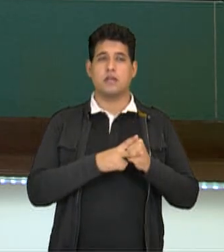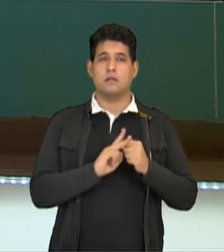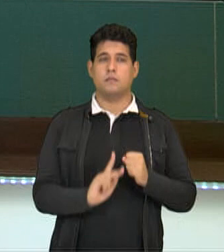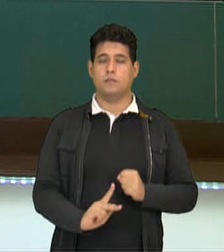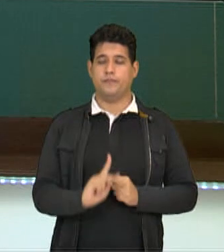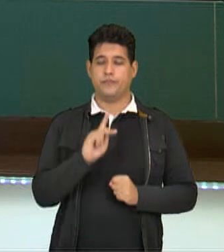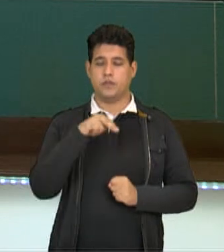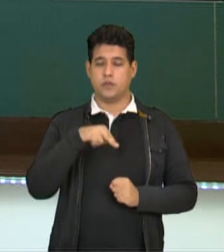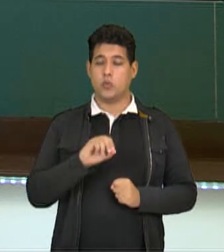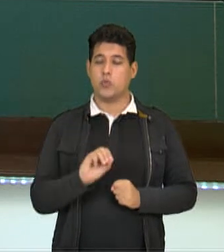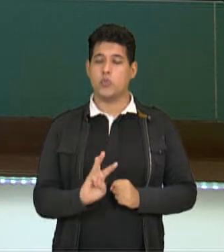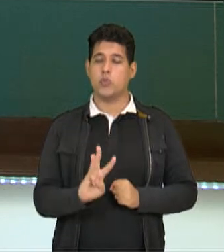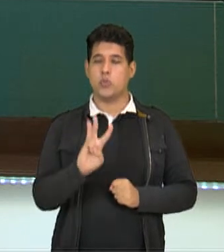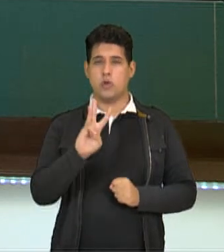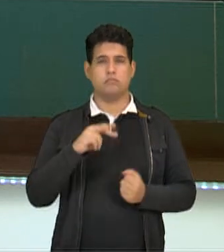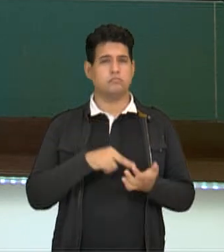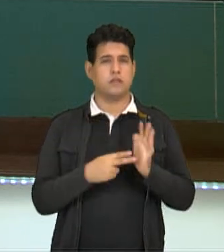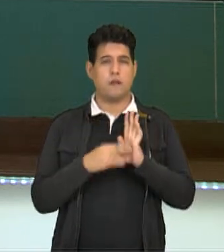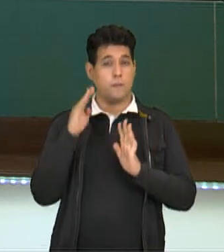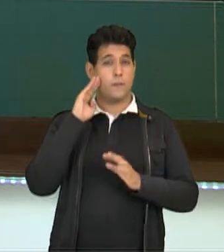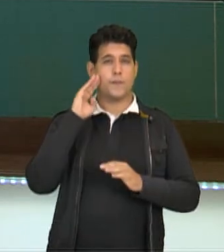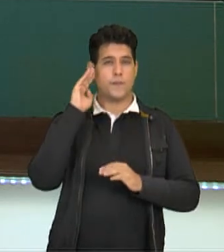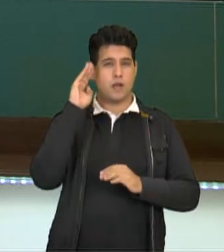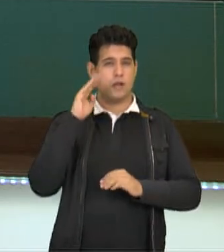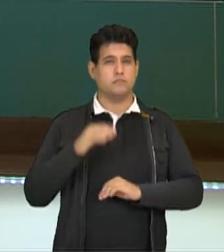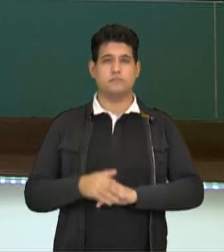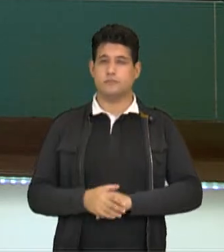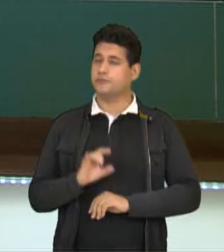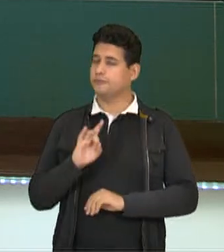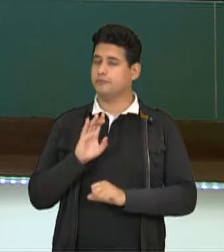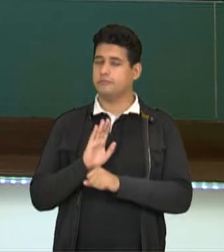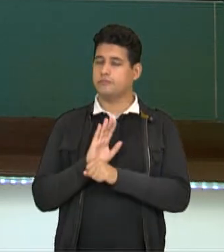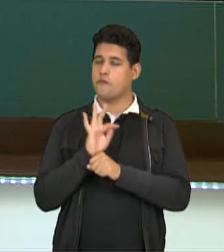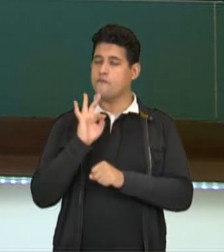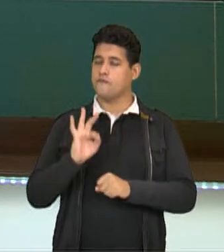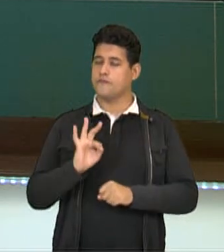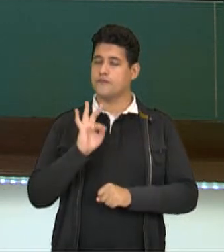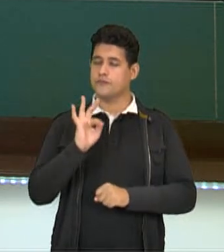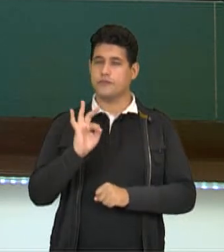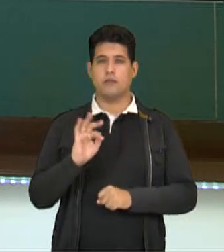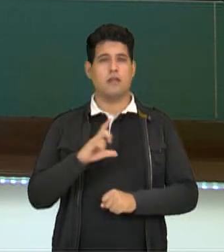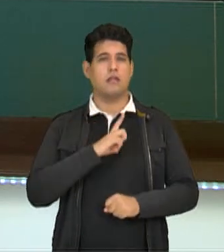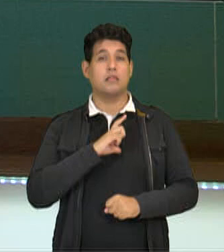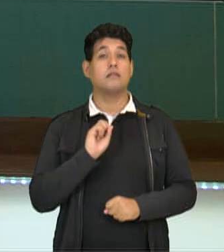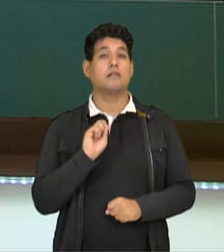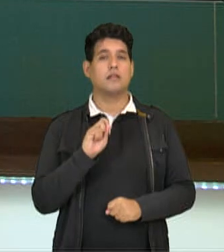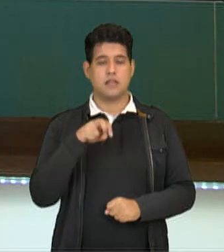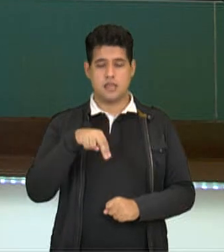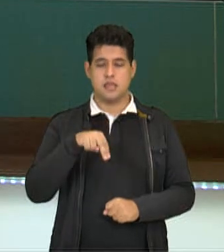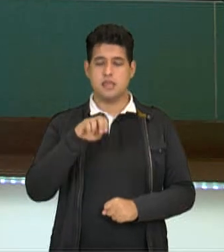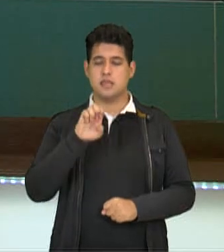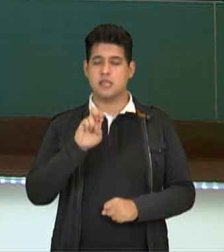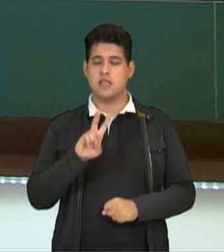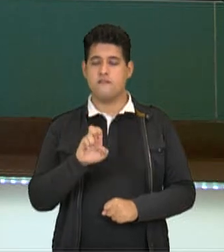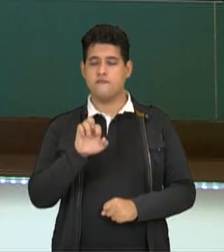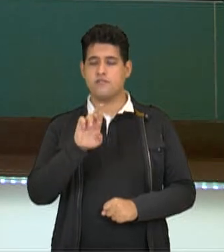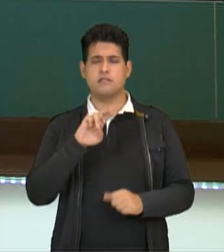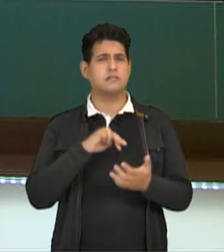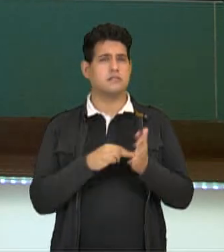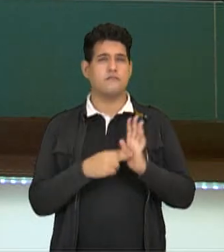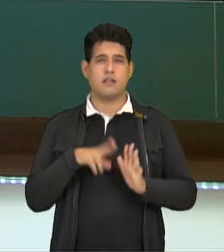aqui é o verbo principal e o will é só um verbo auxiliar do futuro. Então a gente tem aqui o never, tá? Que quer dizer